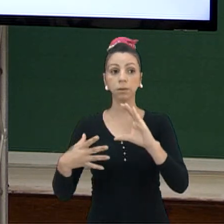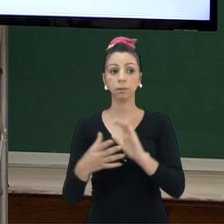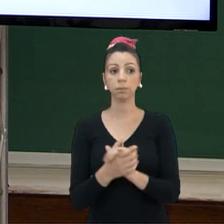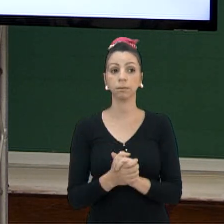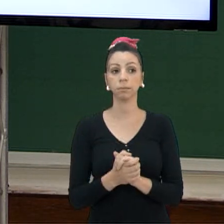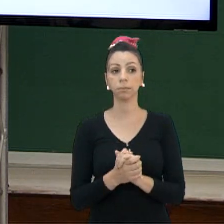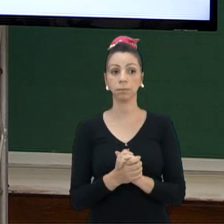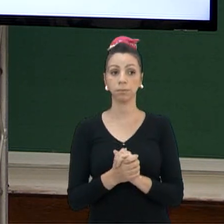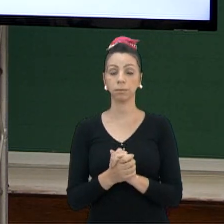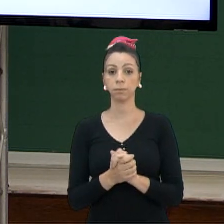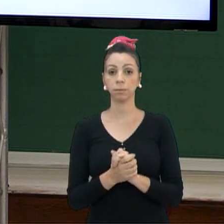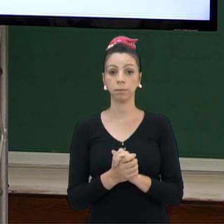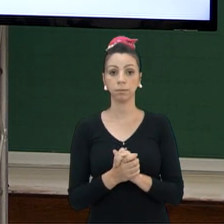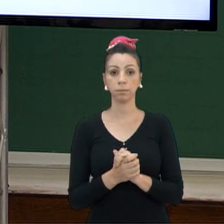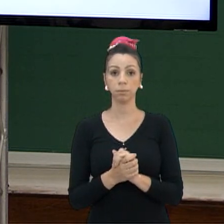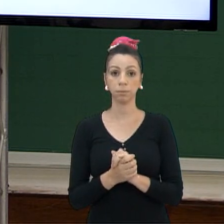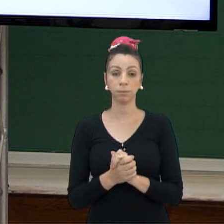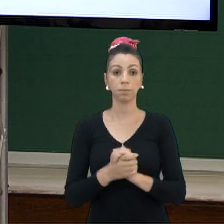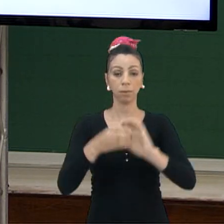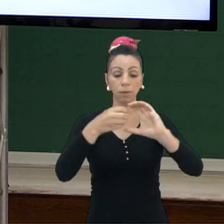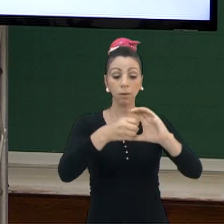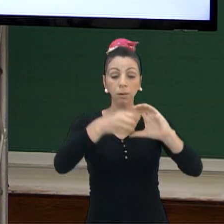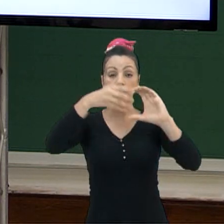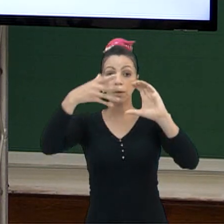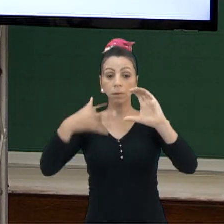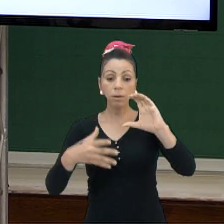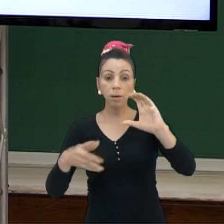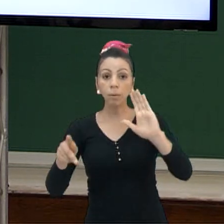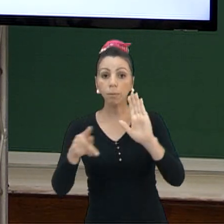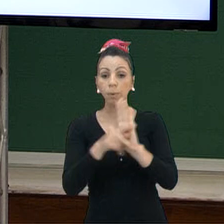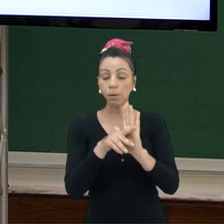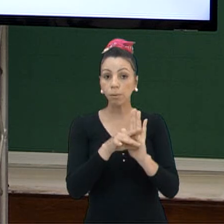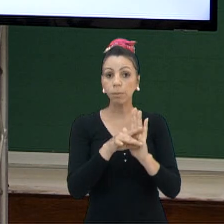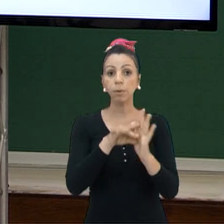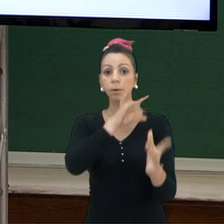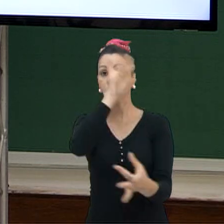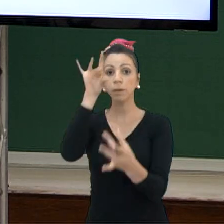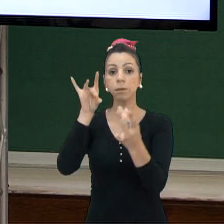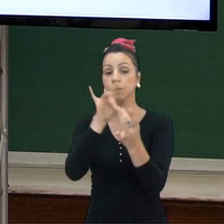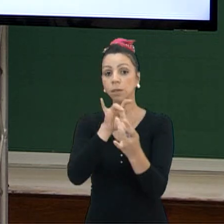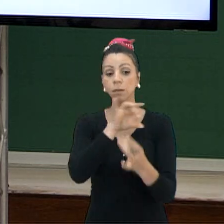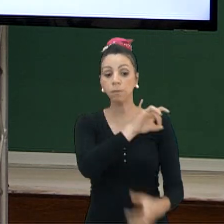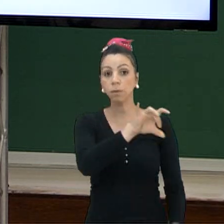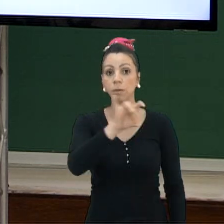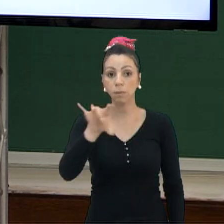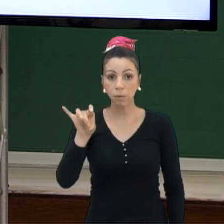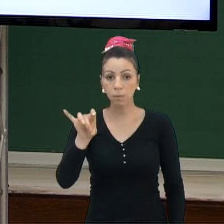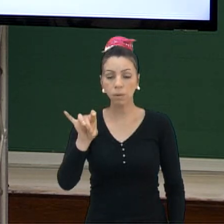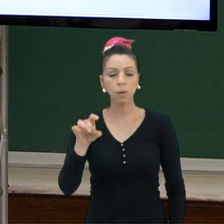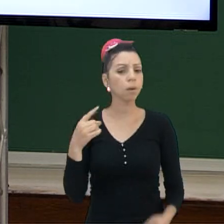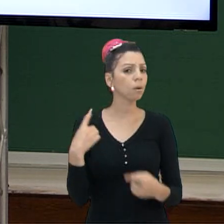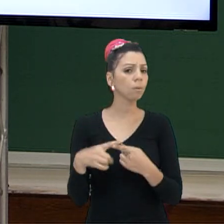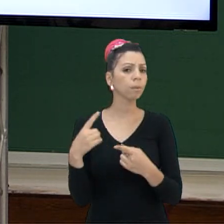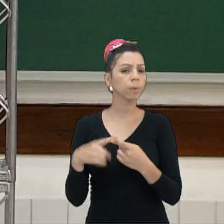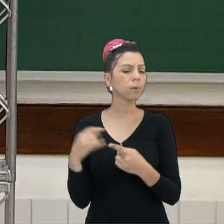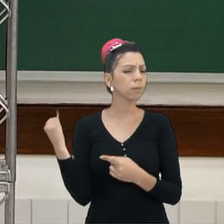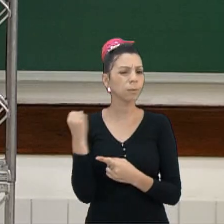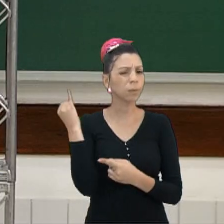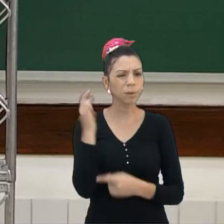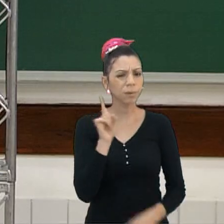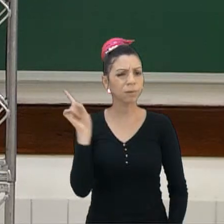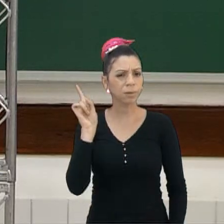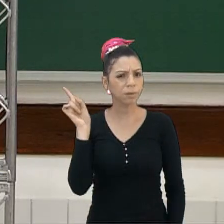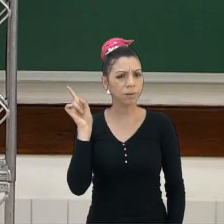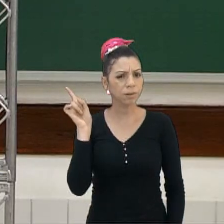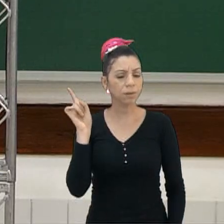Está relacionado com característica. A característica que contribui. Por que é importante eu saber isso?